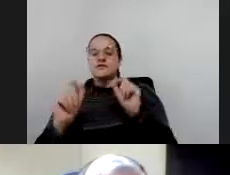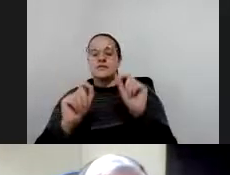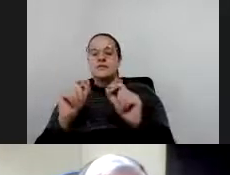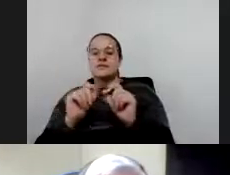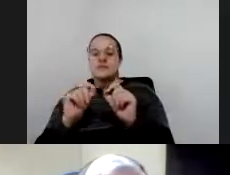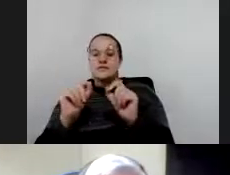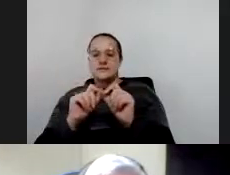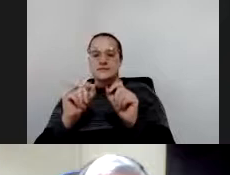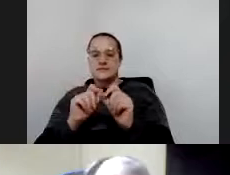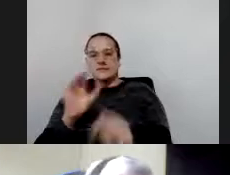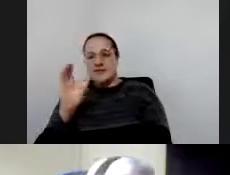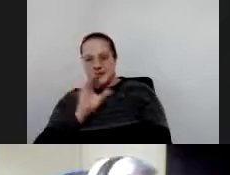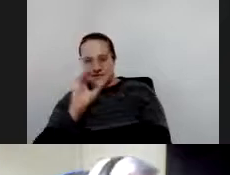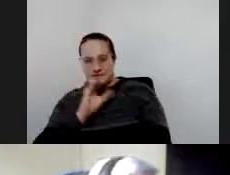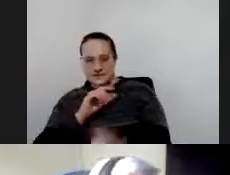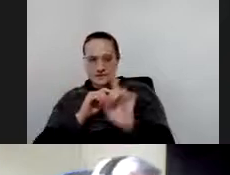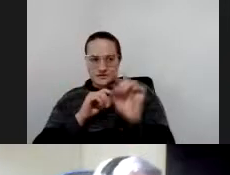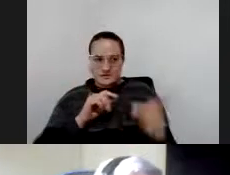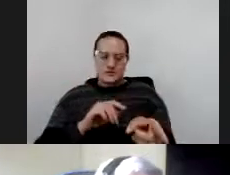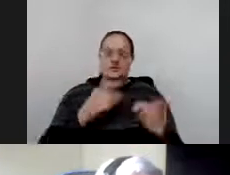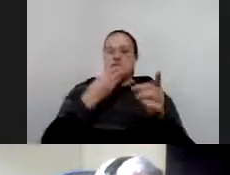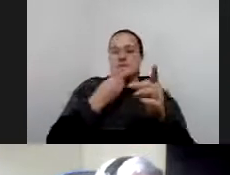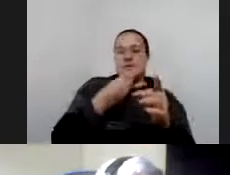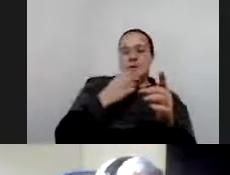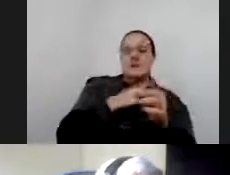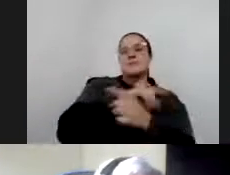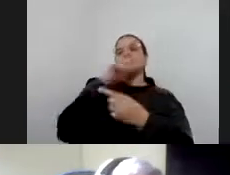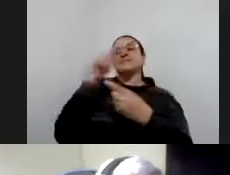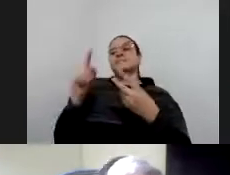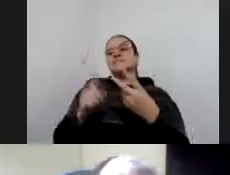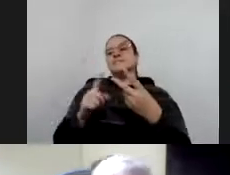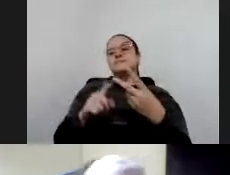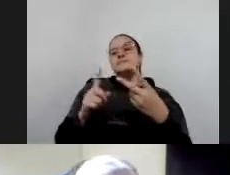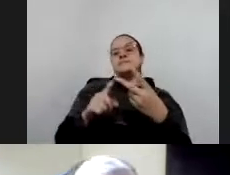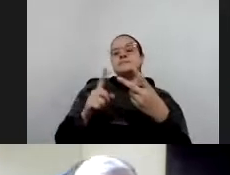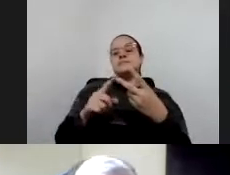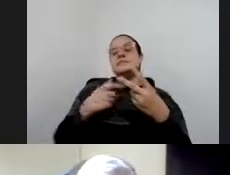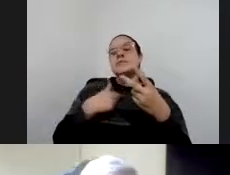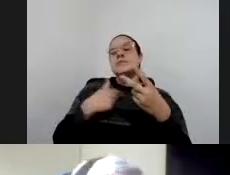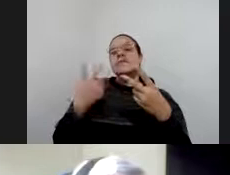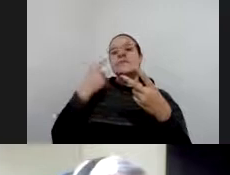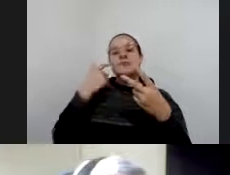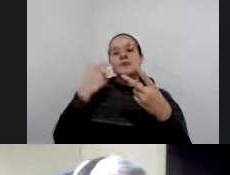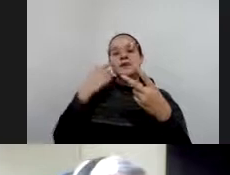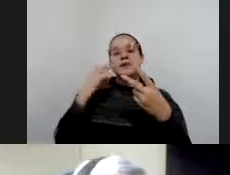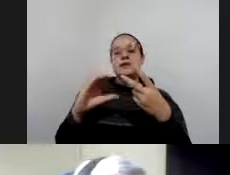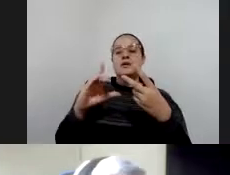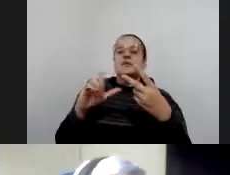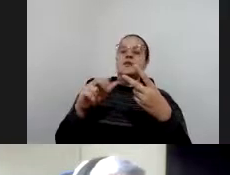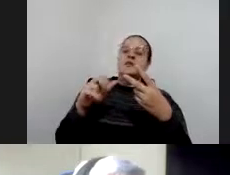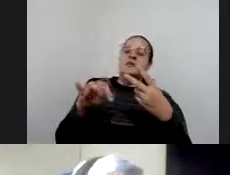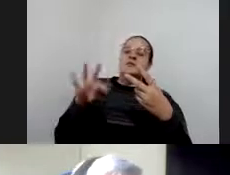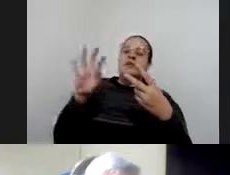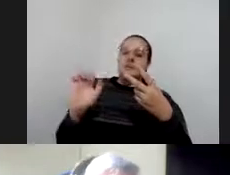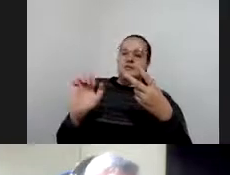palavra rapidinho para o Henry, e depois eu deixo com você, Clemente, Cal e doutora Valdirene, para a